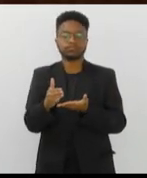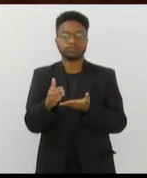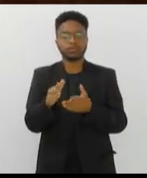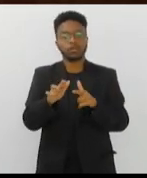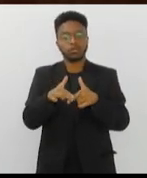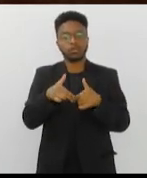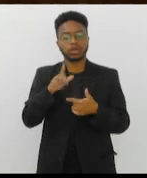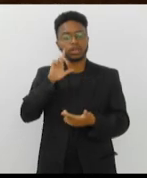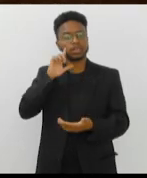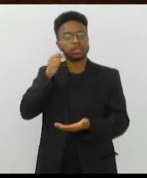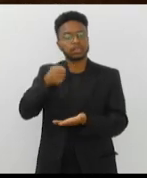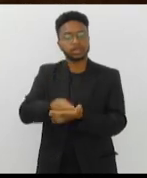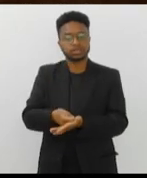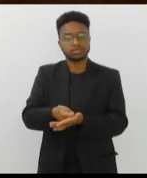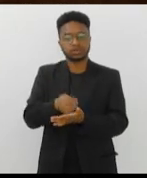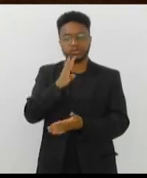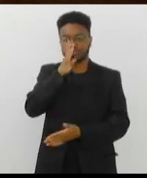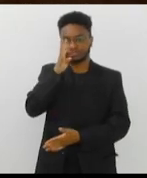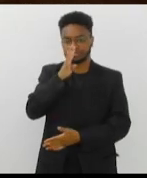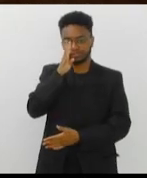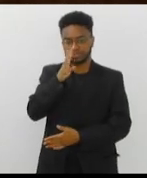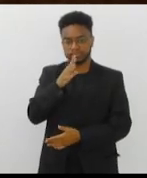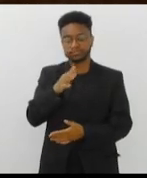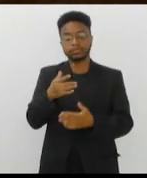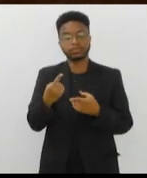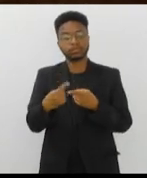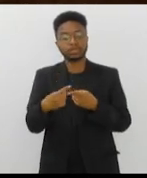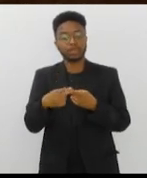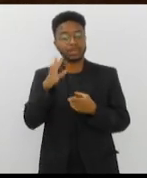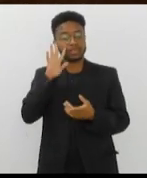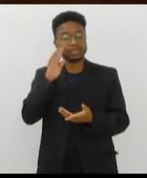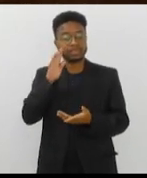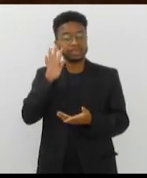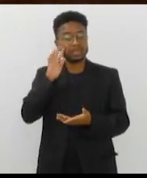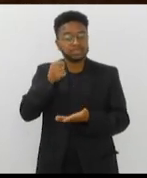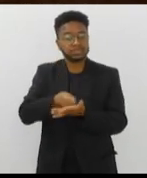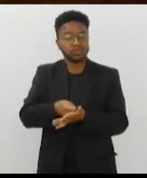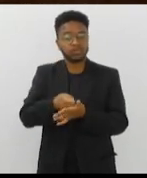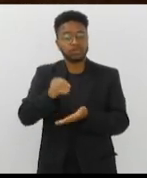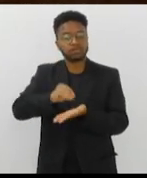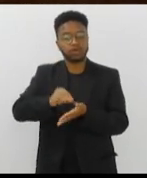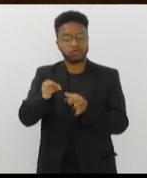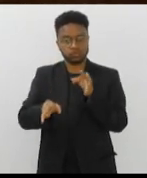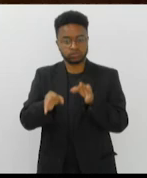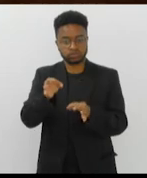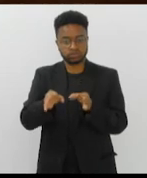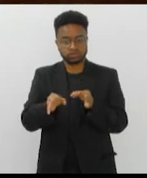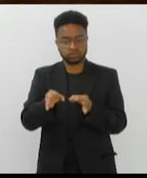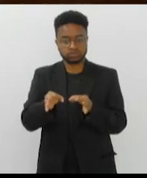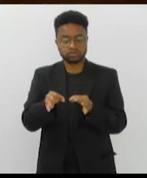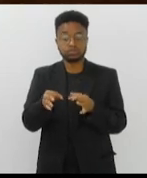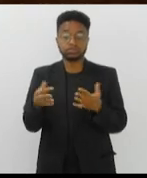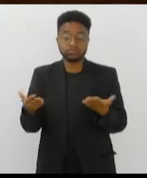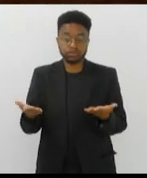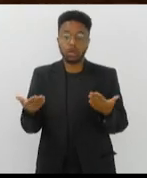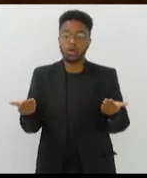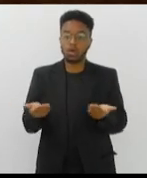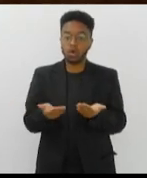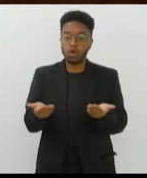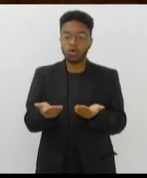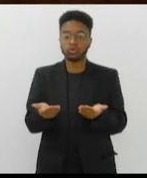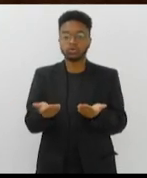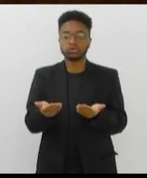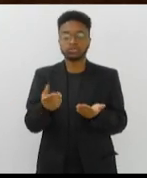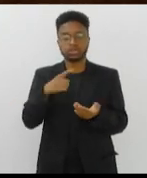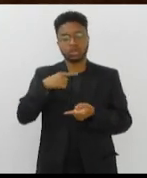decisão equivocada, por uma decisão injusta e que trouxe hoje a discussão